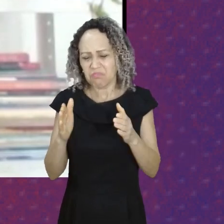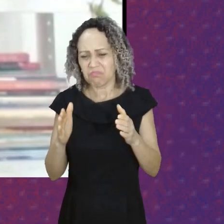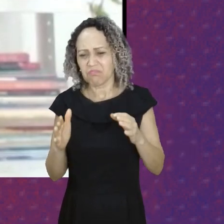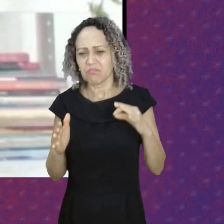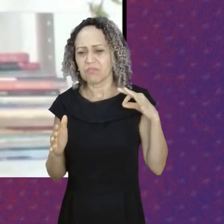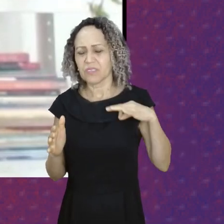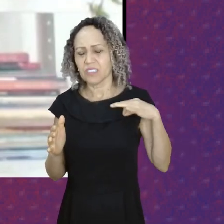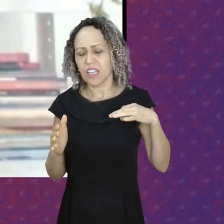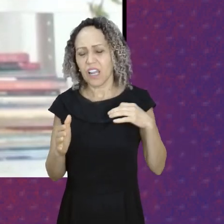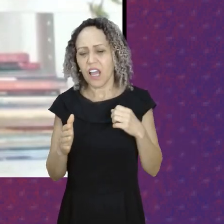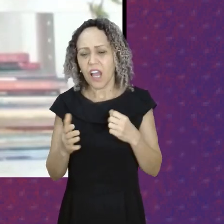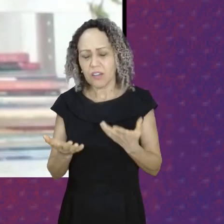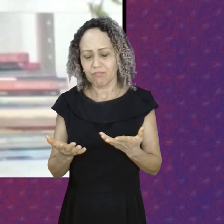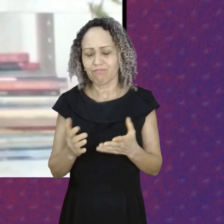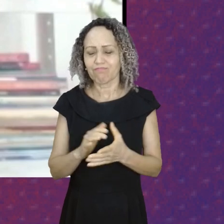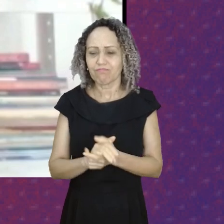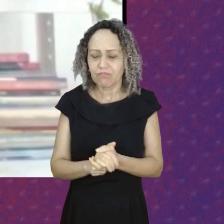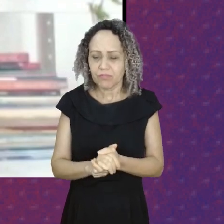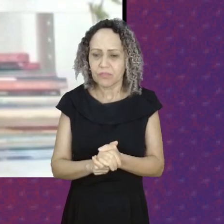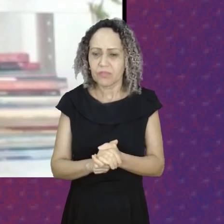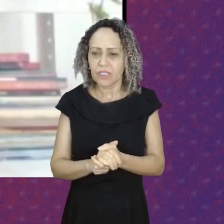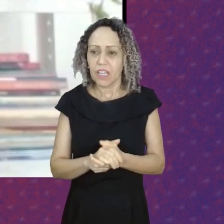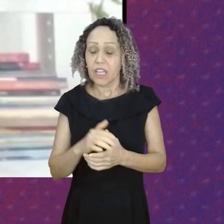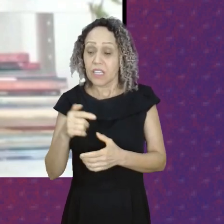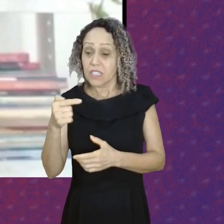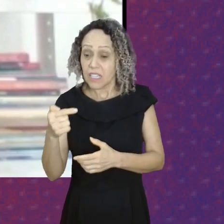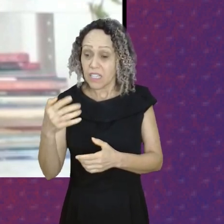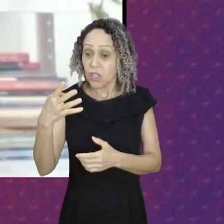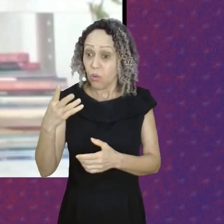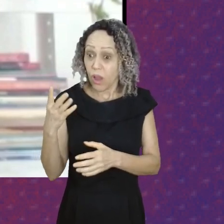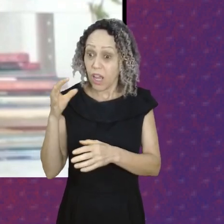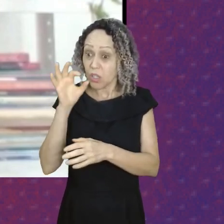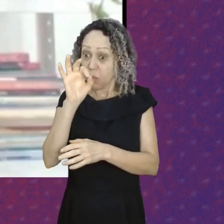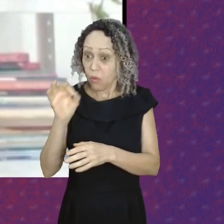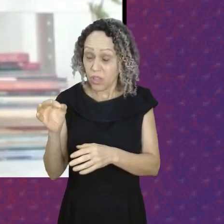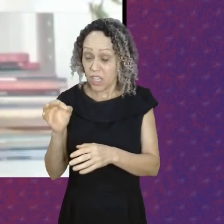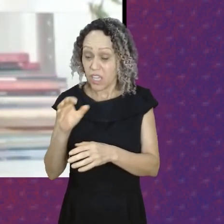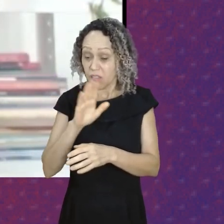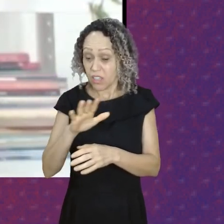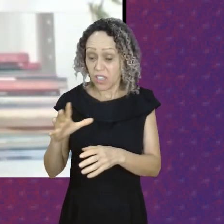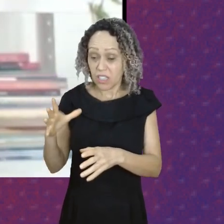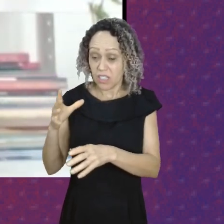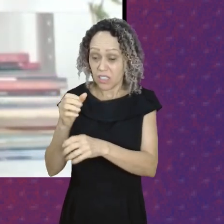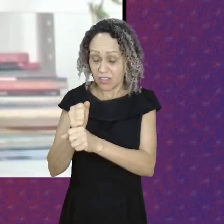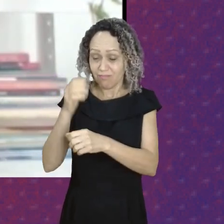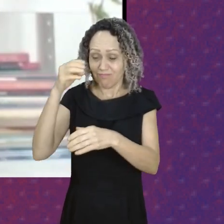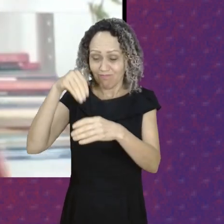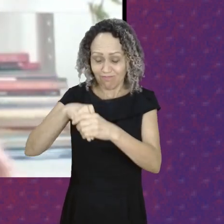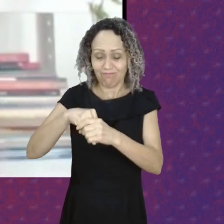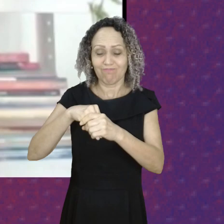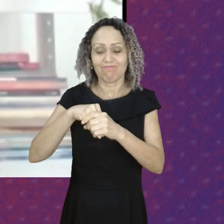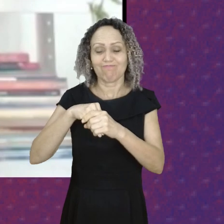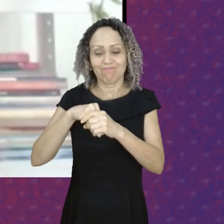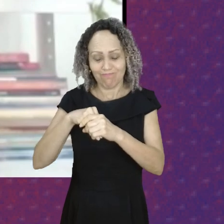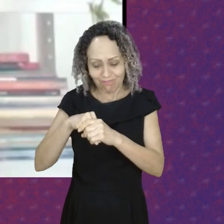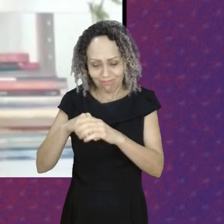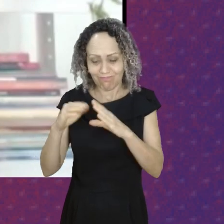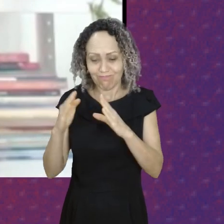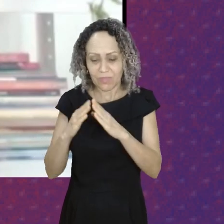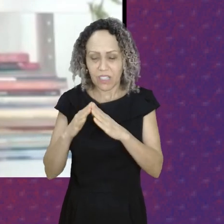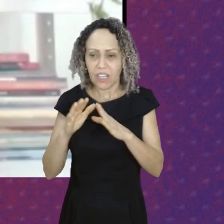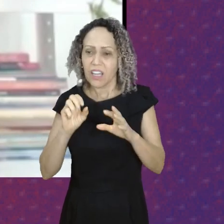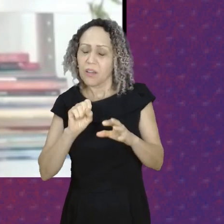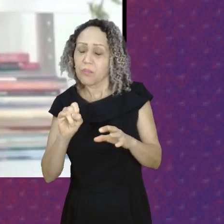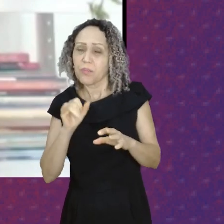74% das crianças nessa idade. Então, quer dizer, quanto mais pobres também os domicílios, maior a presença